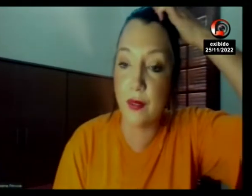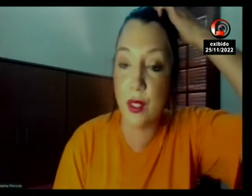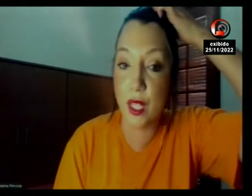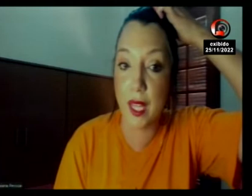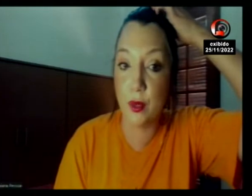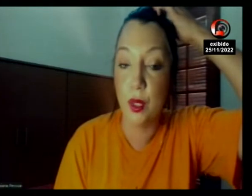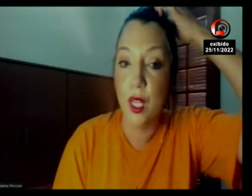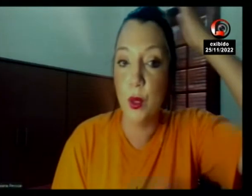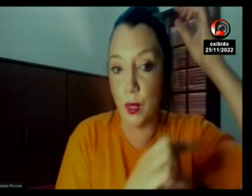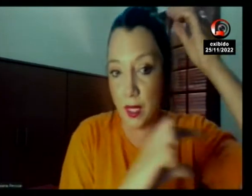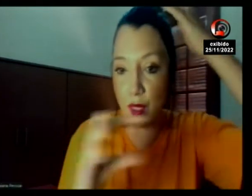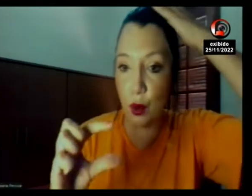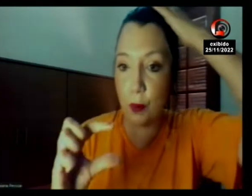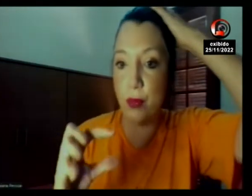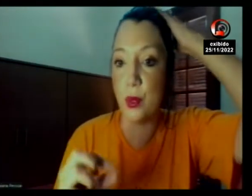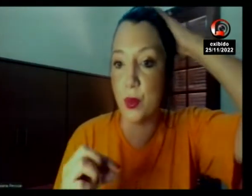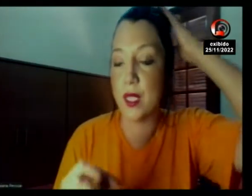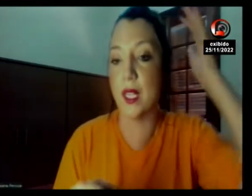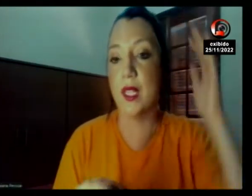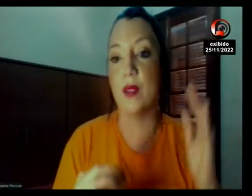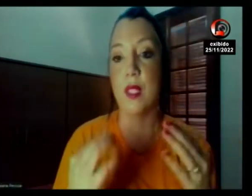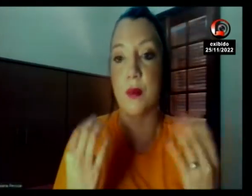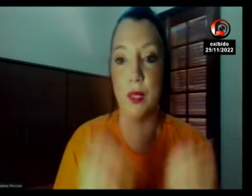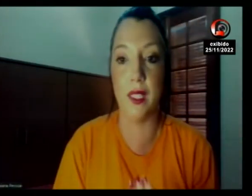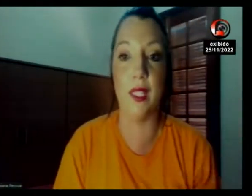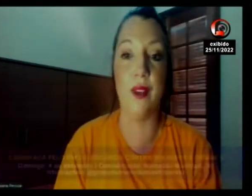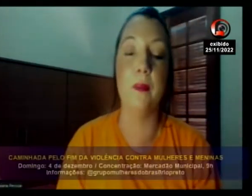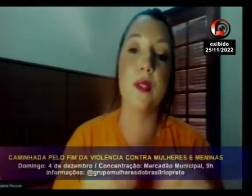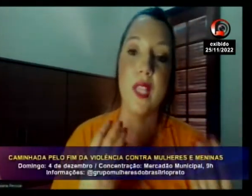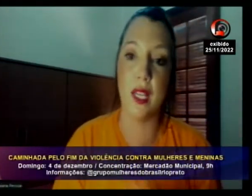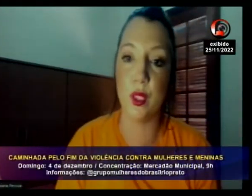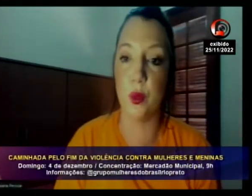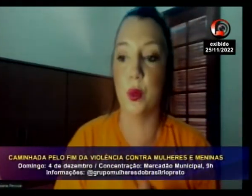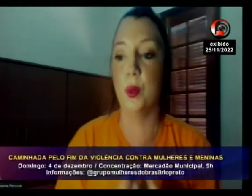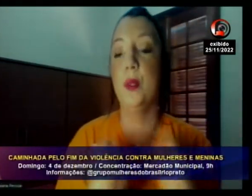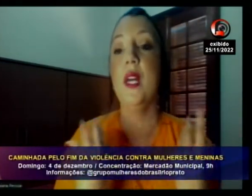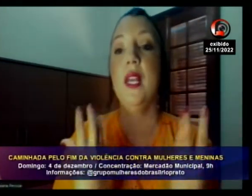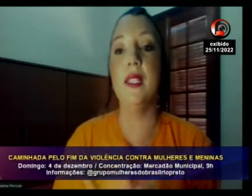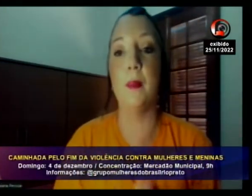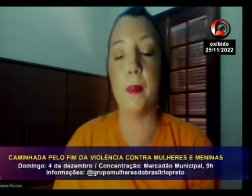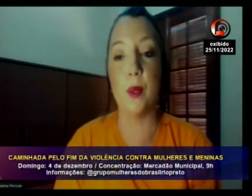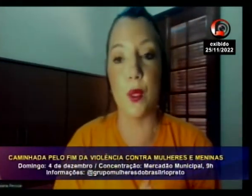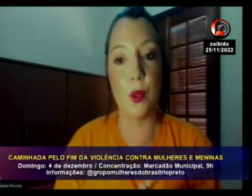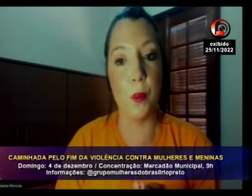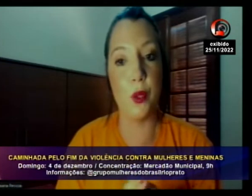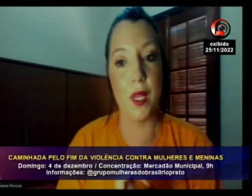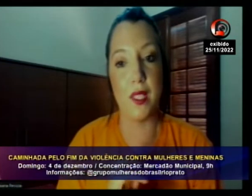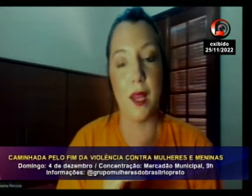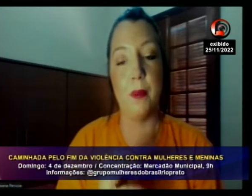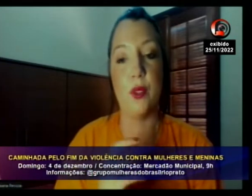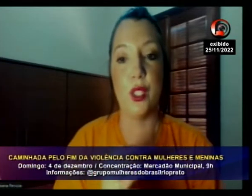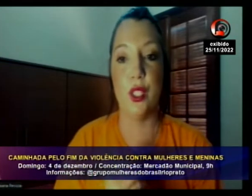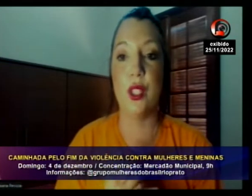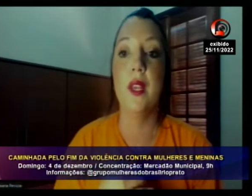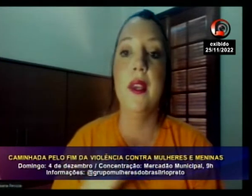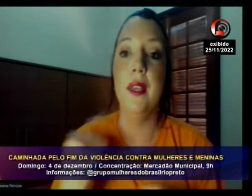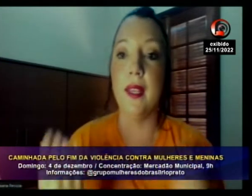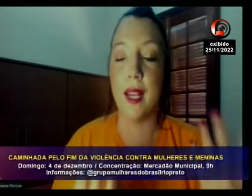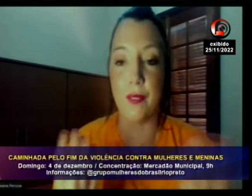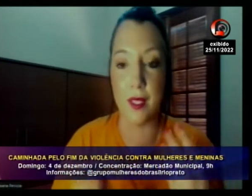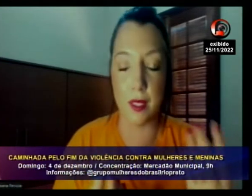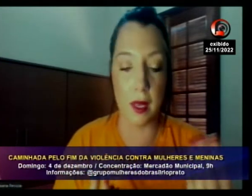um link que vai direto no link do perfil do Instagram, nós temos um link que vai para o site do grupo e também para o nosso grupo de WhatsApp, onde a